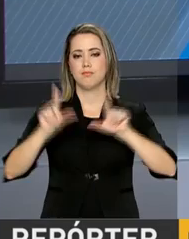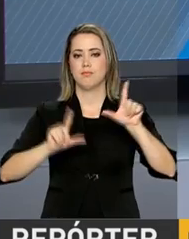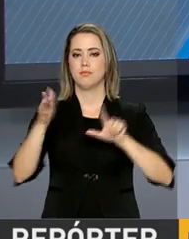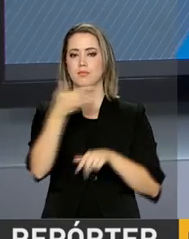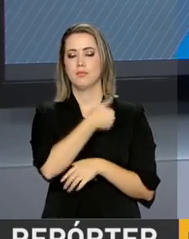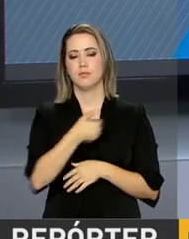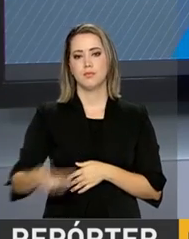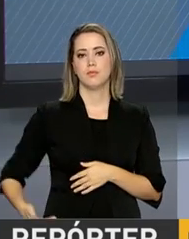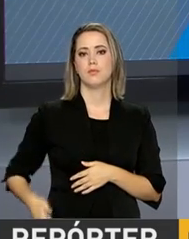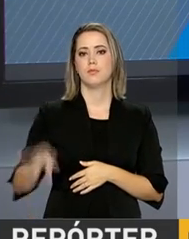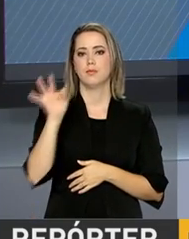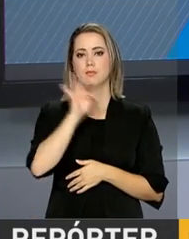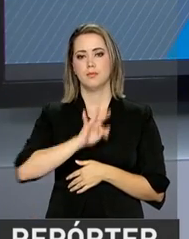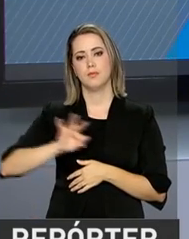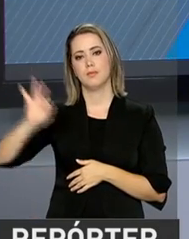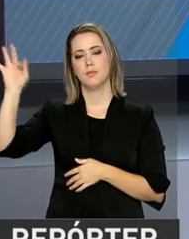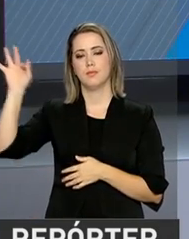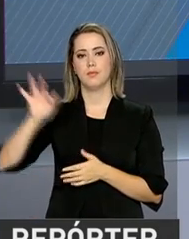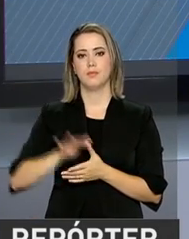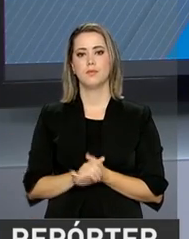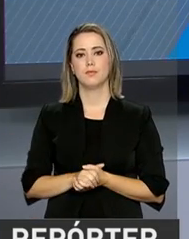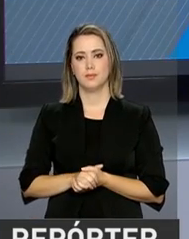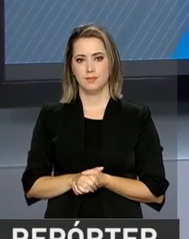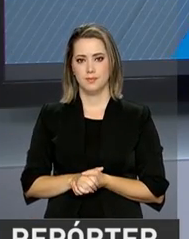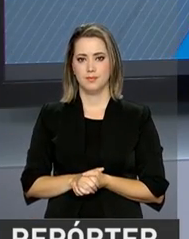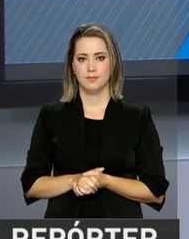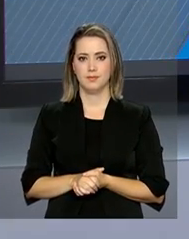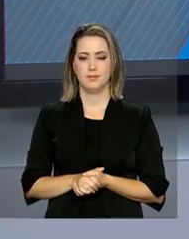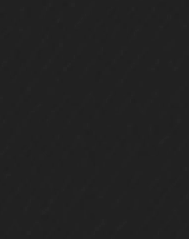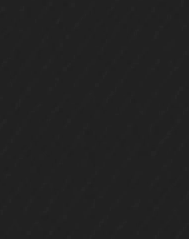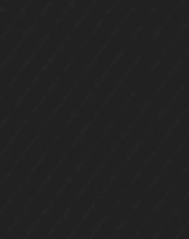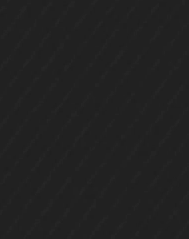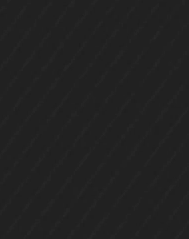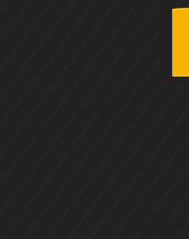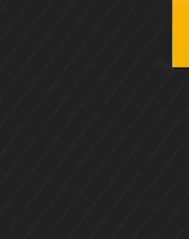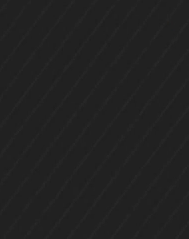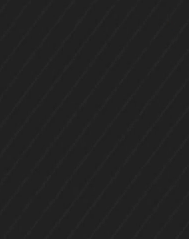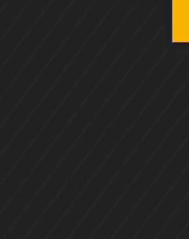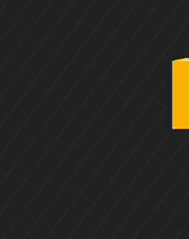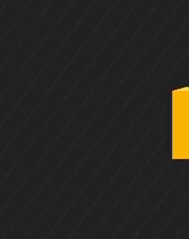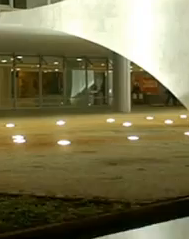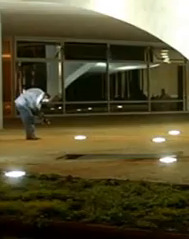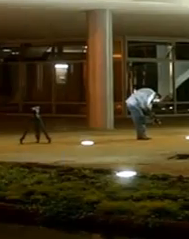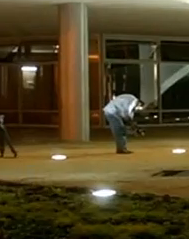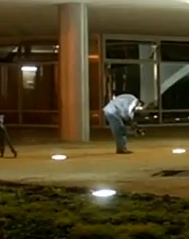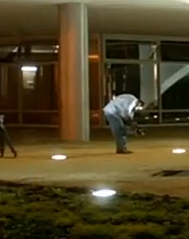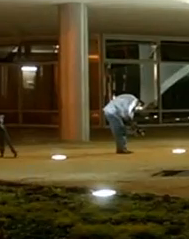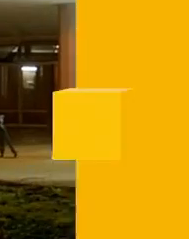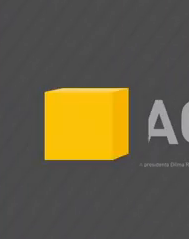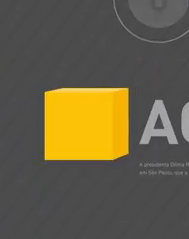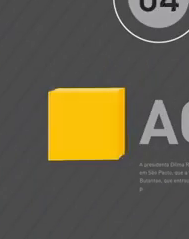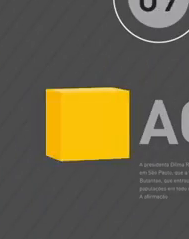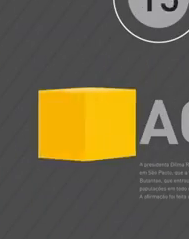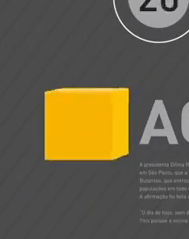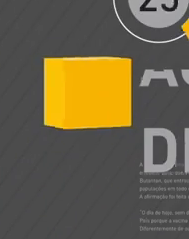com a gente aqui na NBR, a TV do Governo Federal.